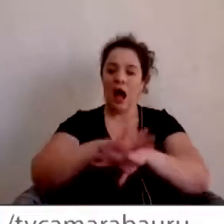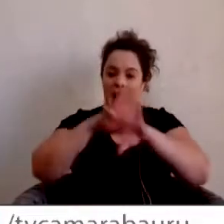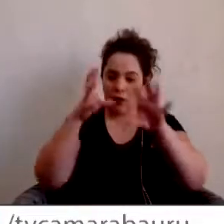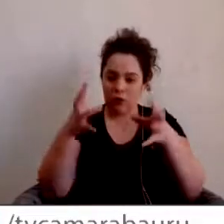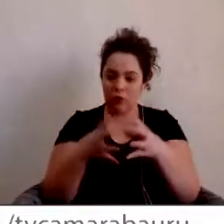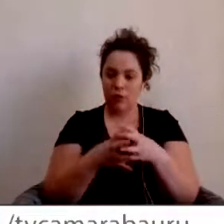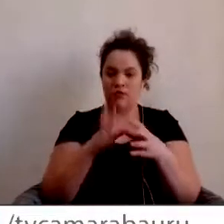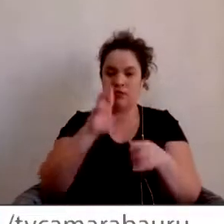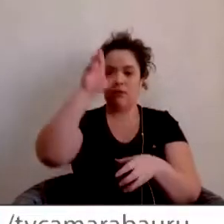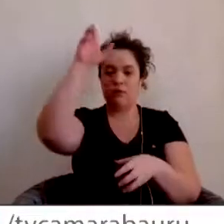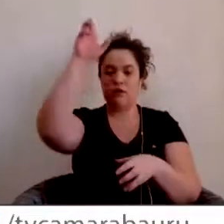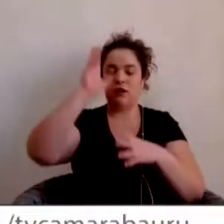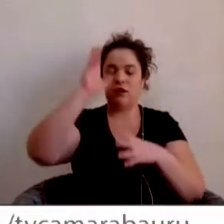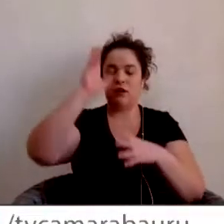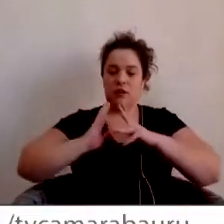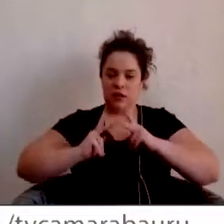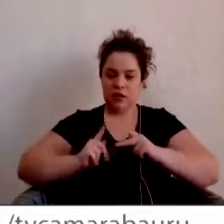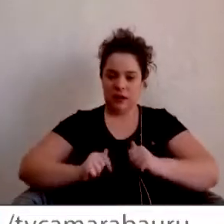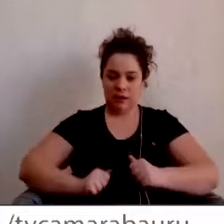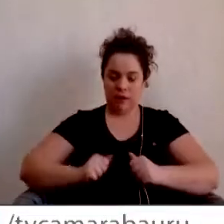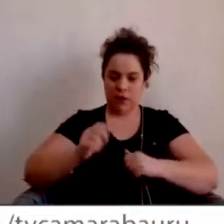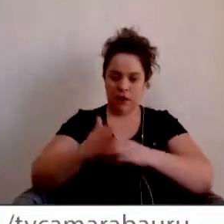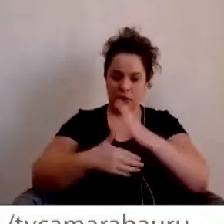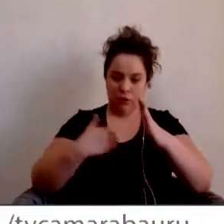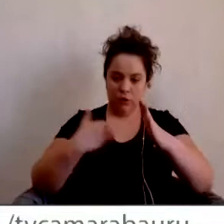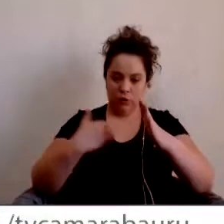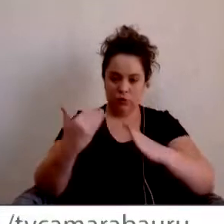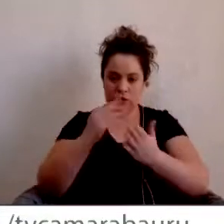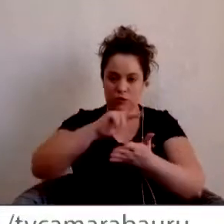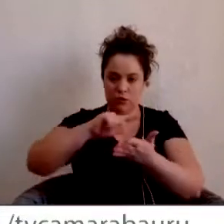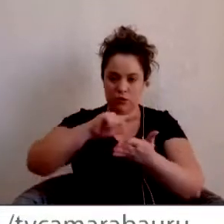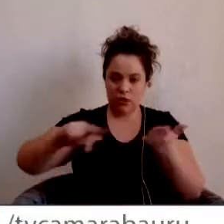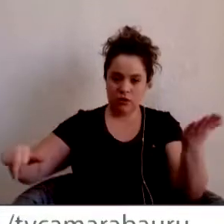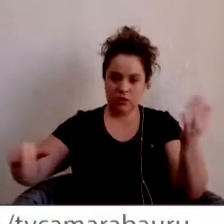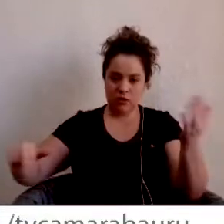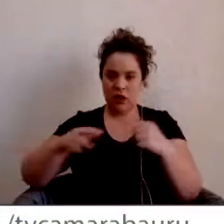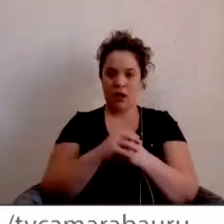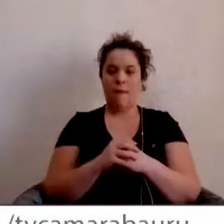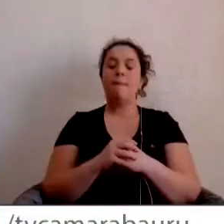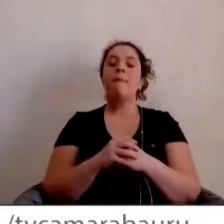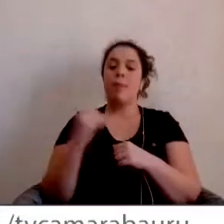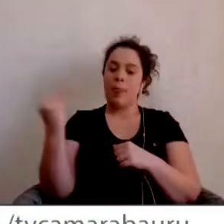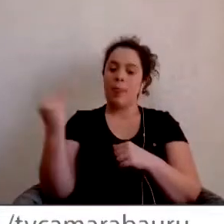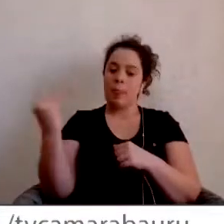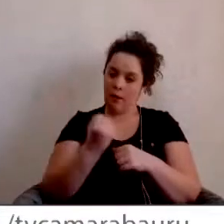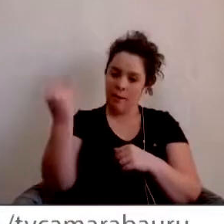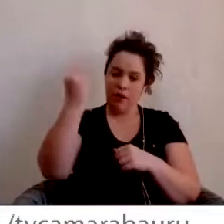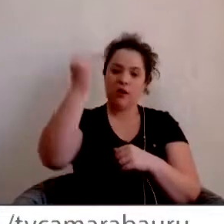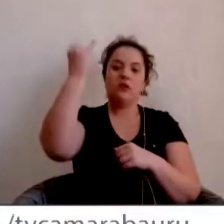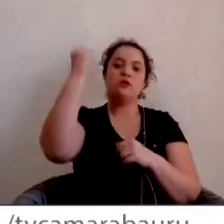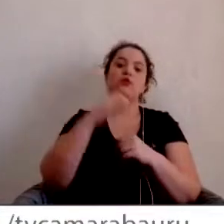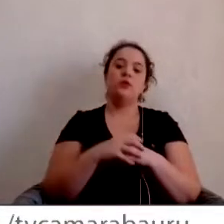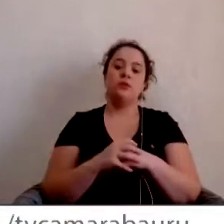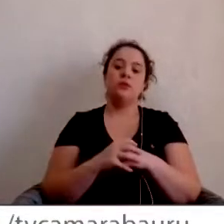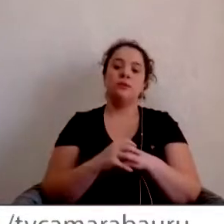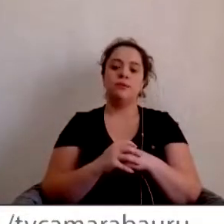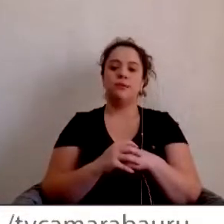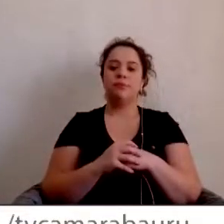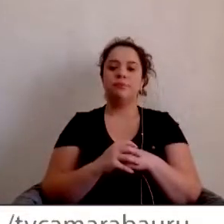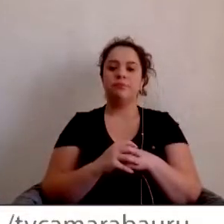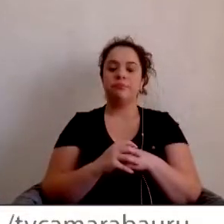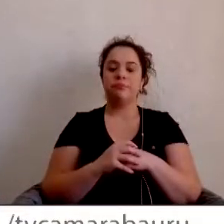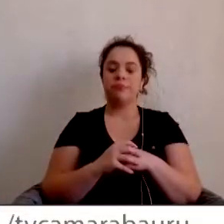os equipamentos que foram utilizados entre uma aula e outra. Então, isso é muito importante salientar, né? Que essa asepsia vai ser feita de aula em